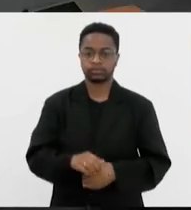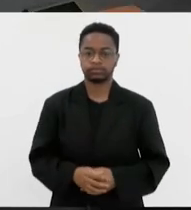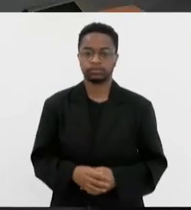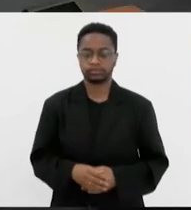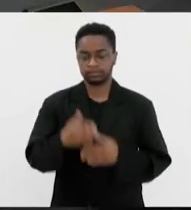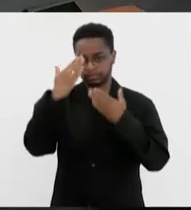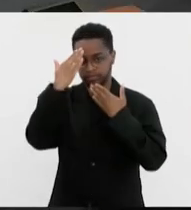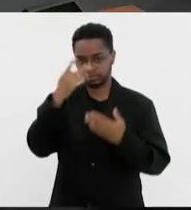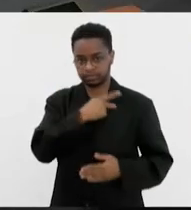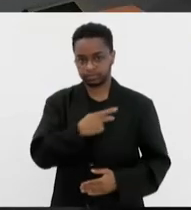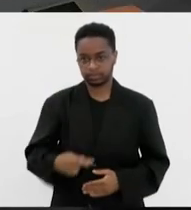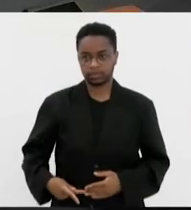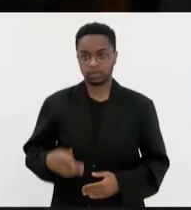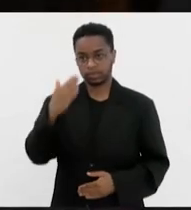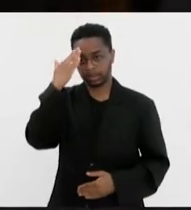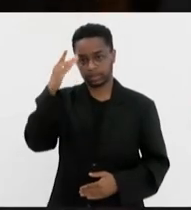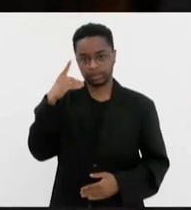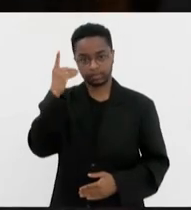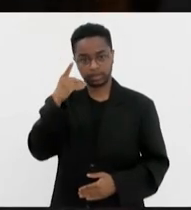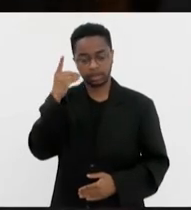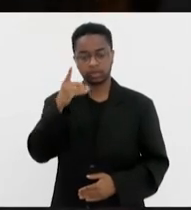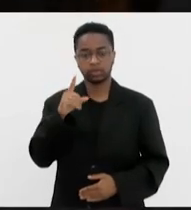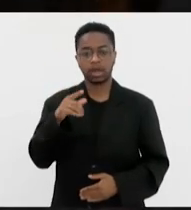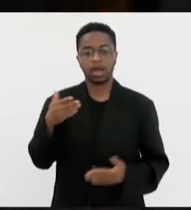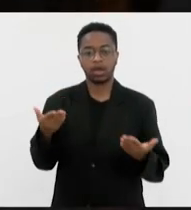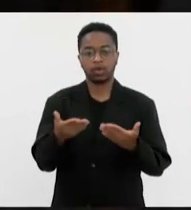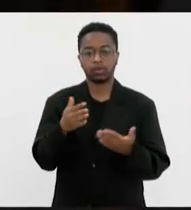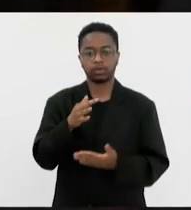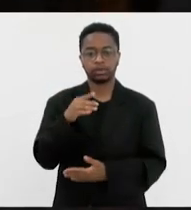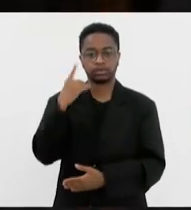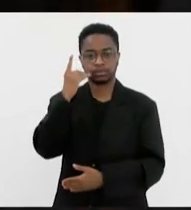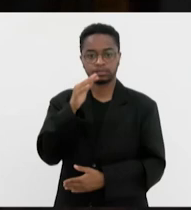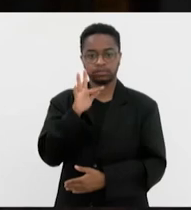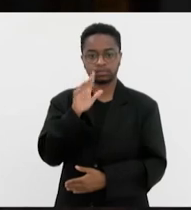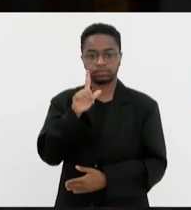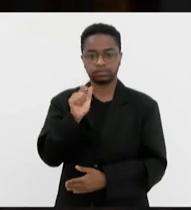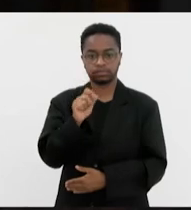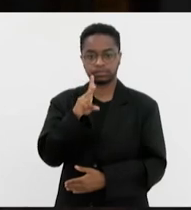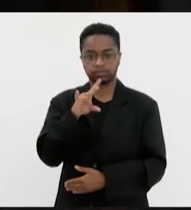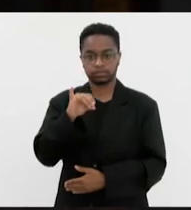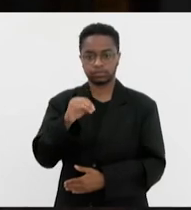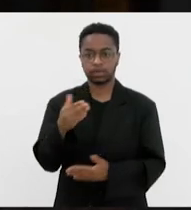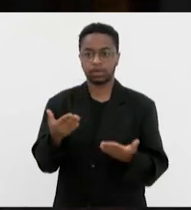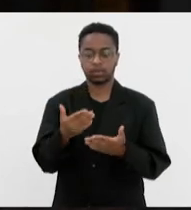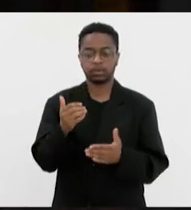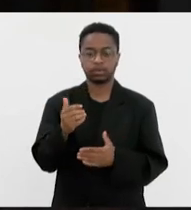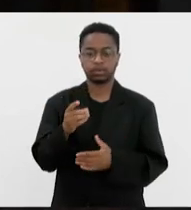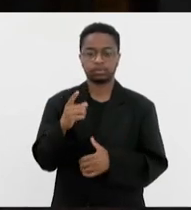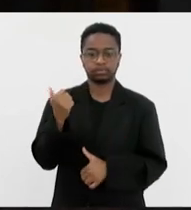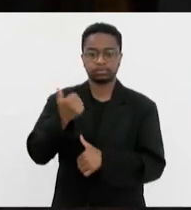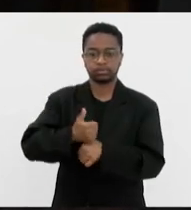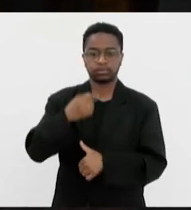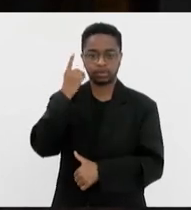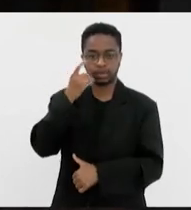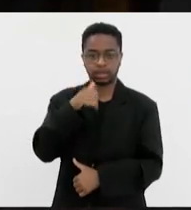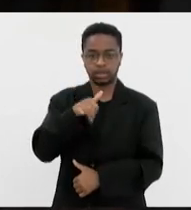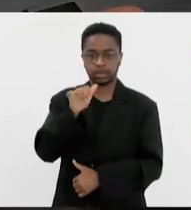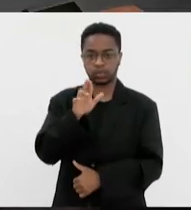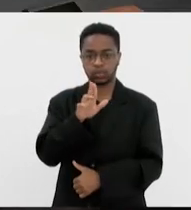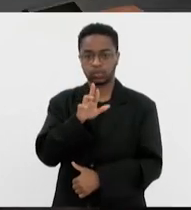Obrigado, deputado Anderson Moraes. O próximo deputado é o Flávio Serafini. Passo a presidência para o deputado Yuri.